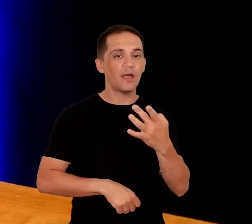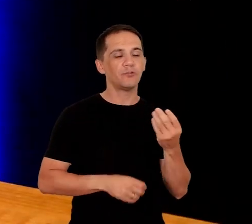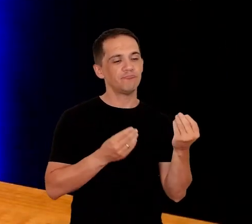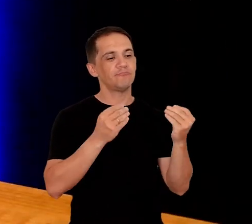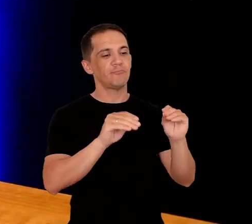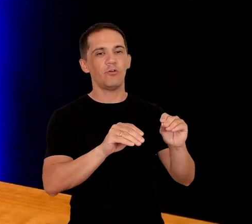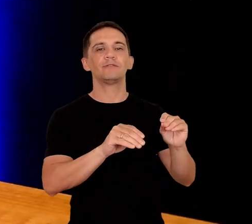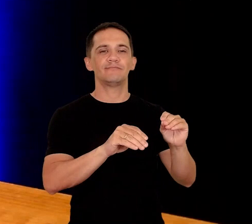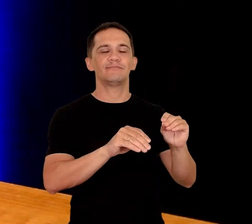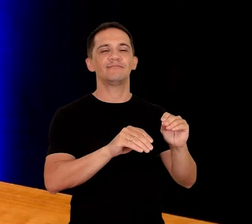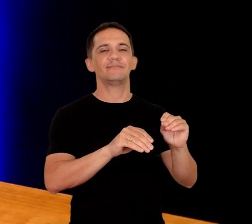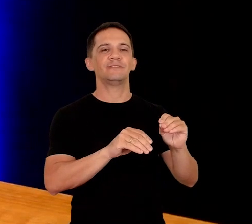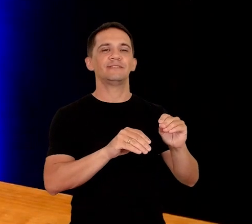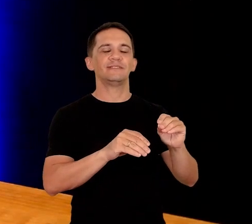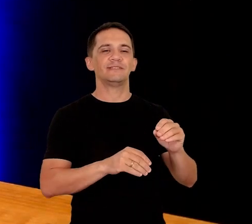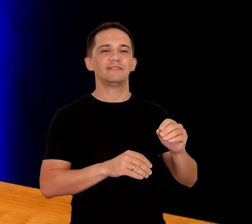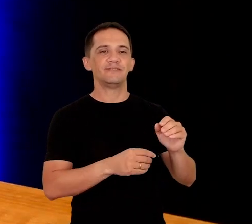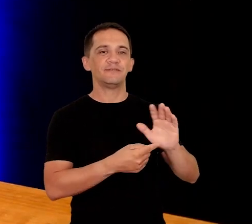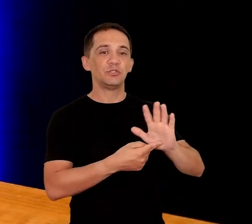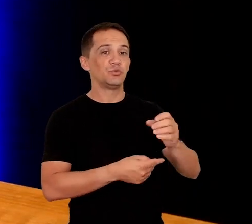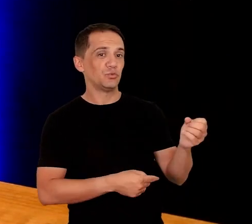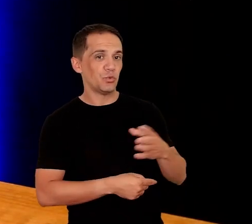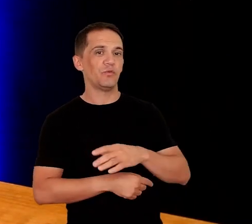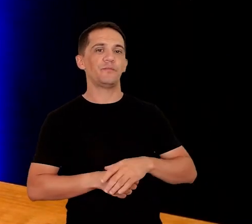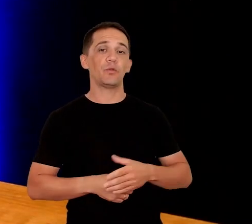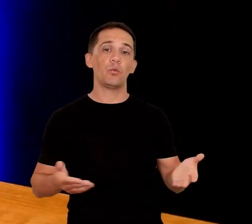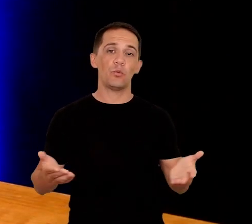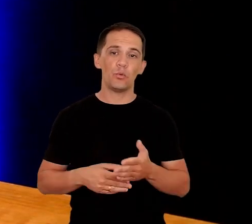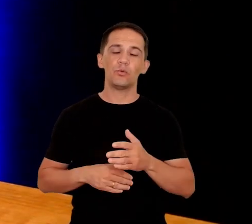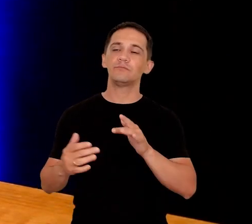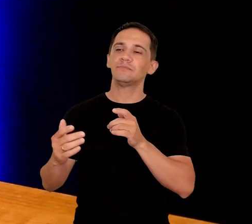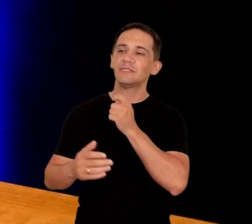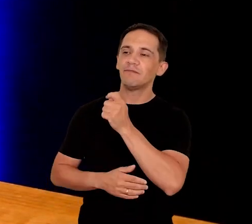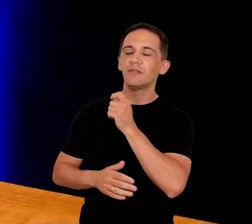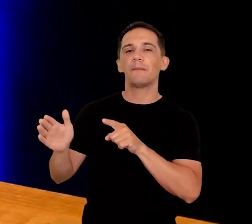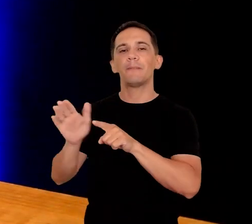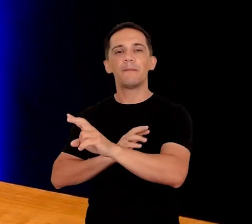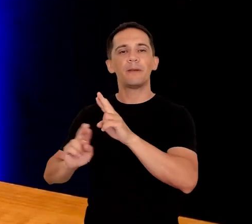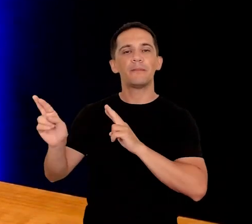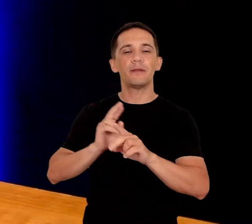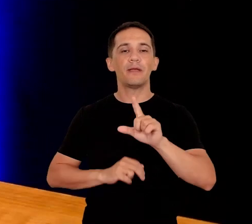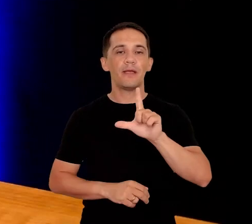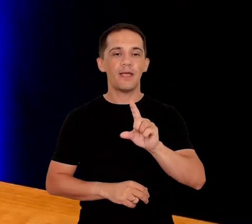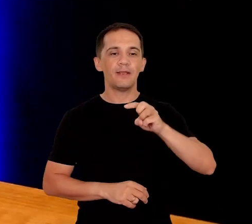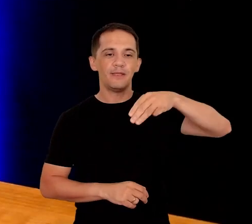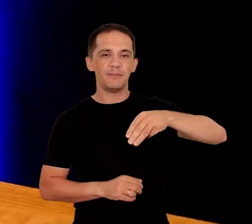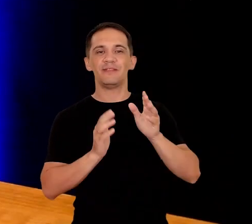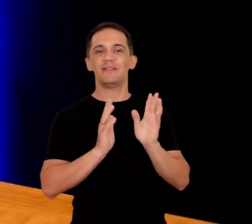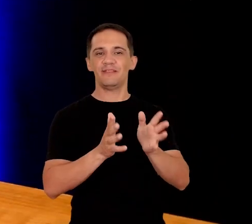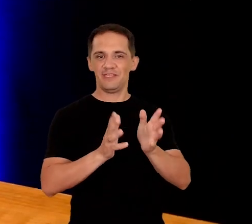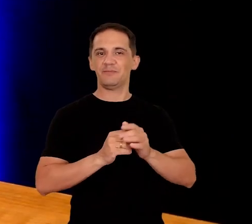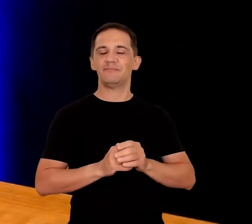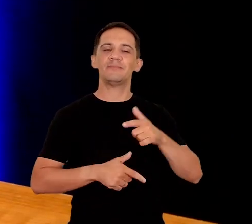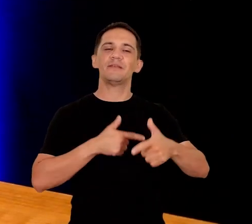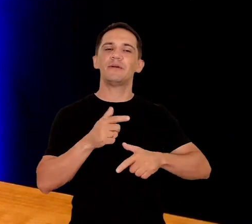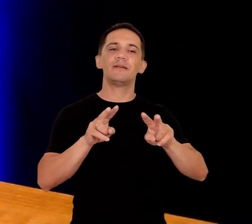episódio novo. Então, hoje a gente falou aqui com a LM Libras, aqui de Cachoeirinha, que faz esse trabalho de interpretação e tradução em